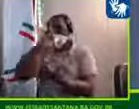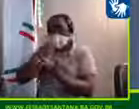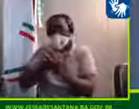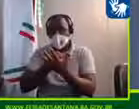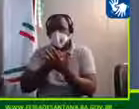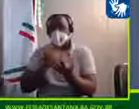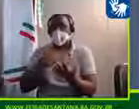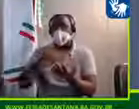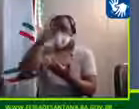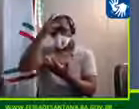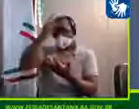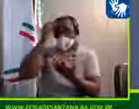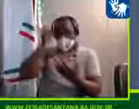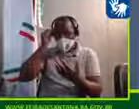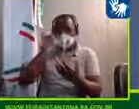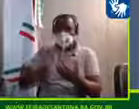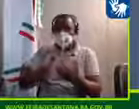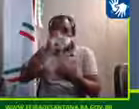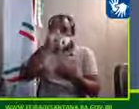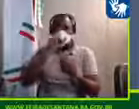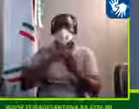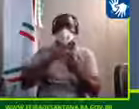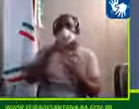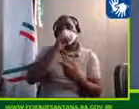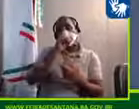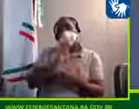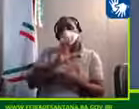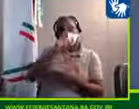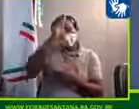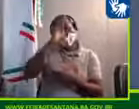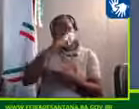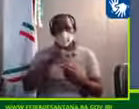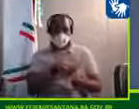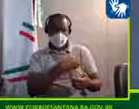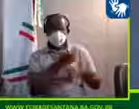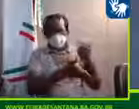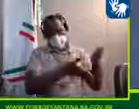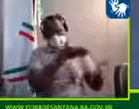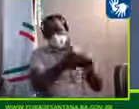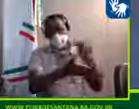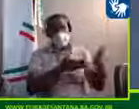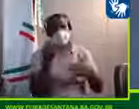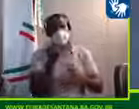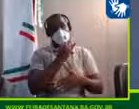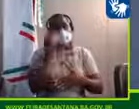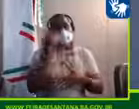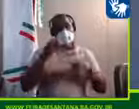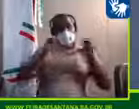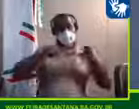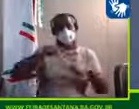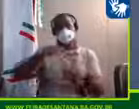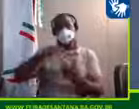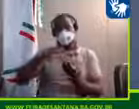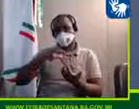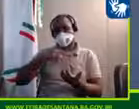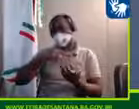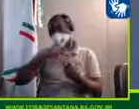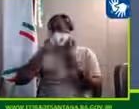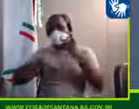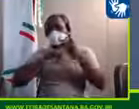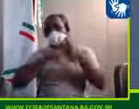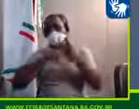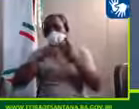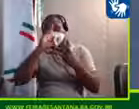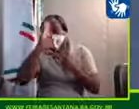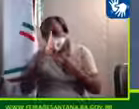Falo isso como prefeito, falo como eu sou pai também, eu sei que muita gente tem seus filhos, e na educação pública, principalmente, isso me deixa muito